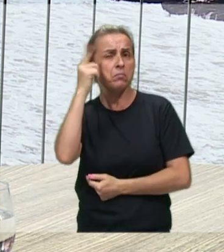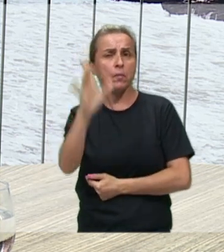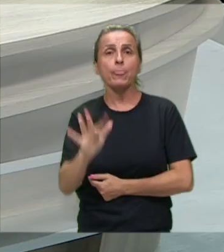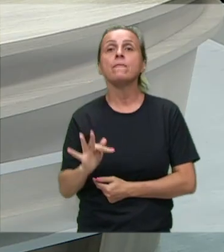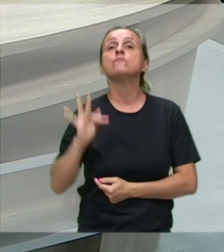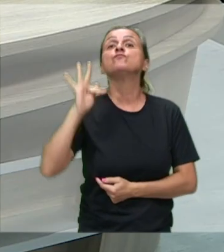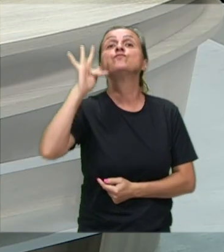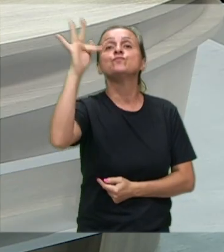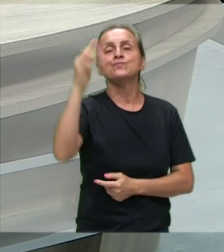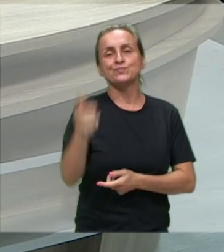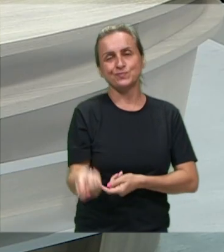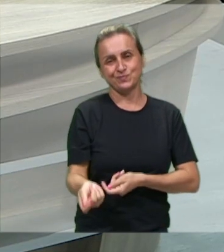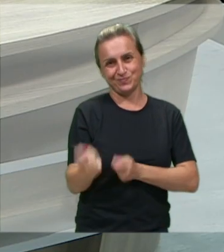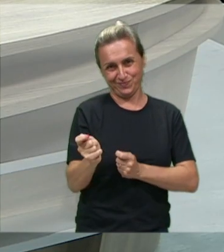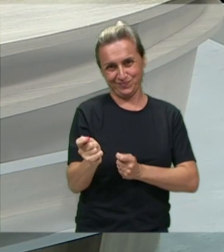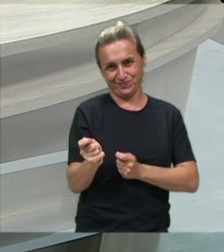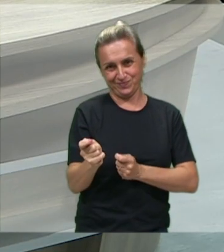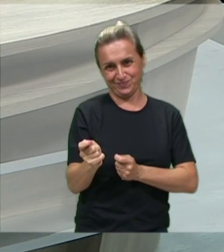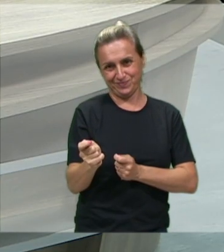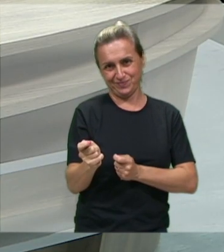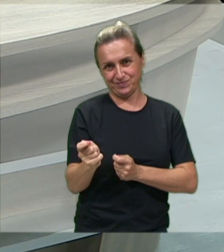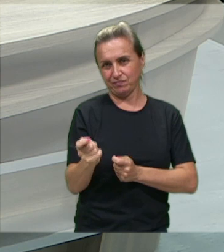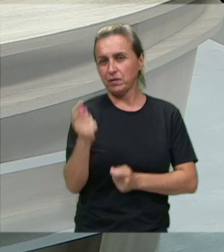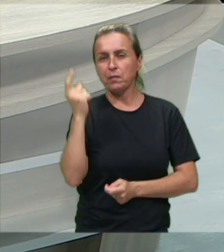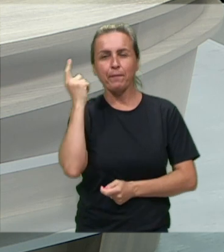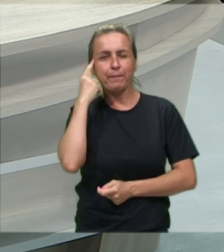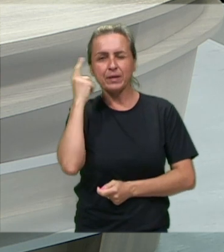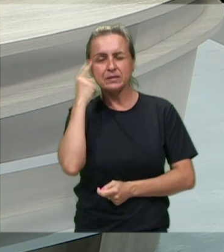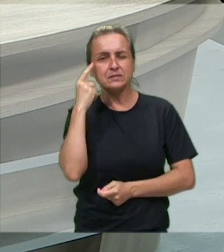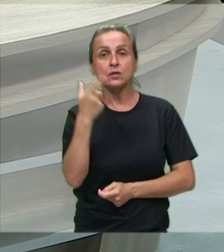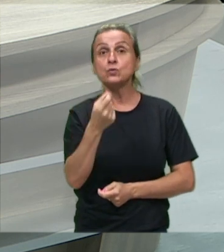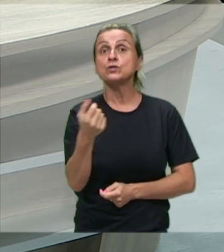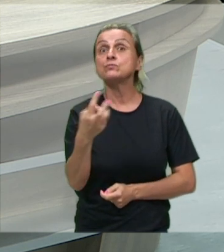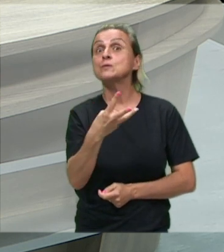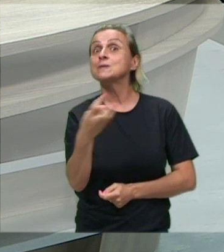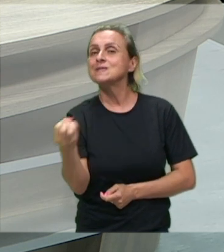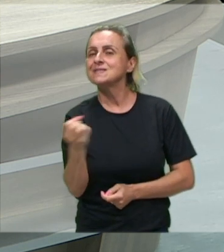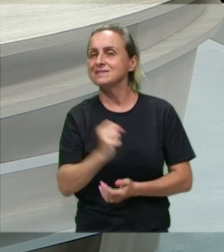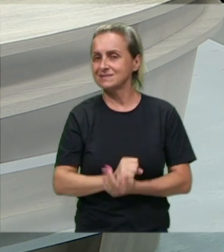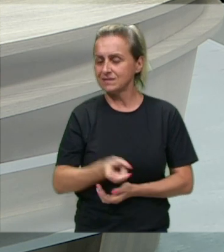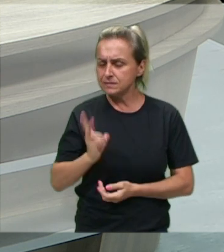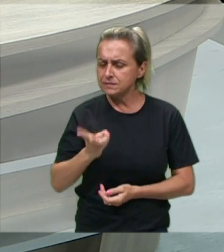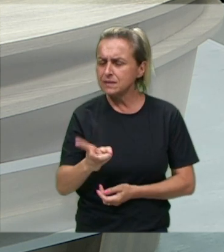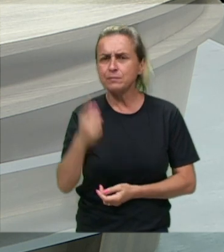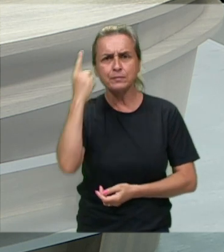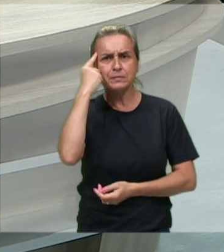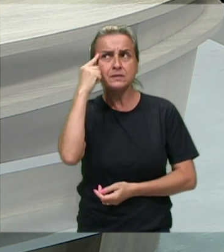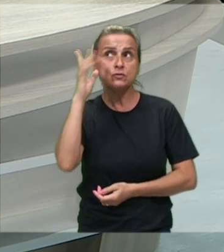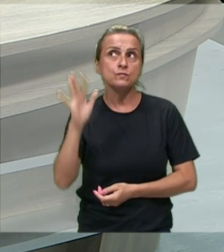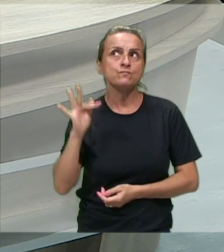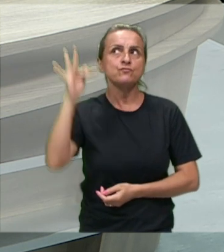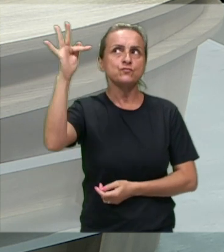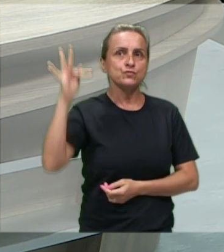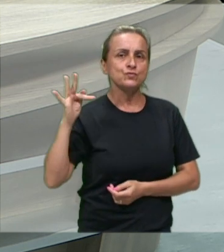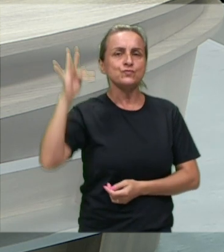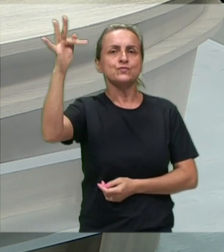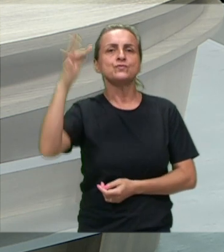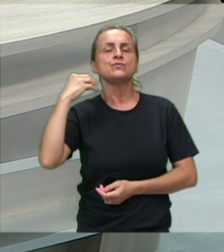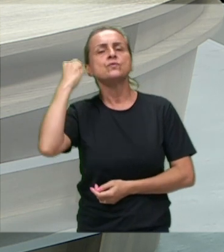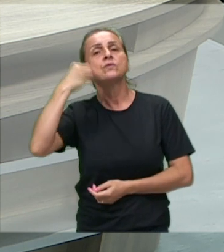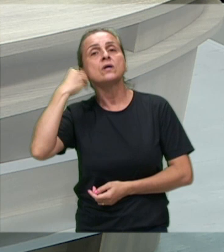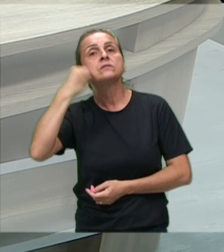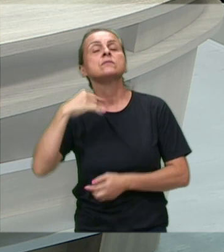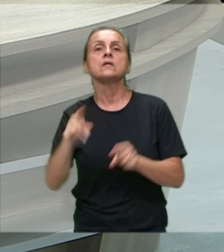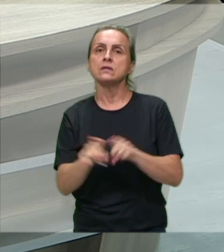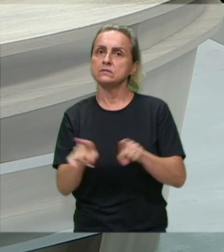Ou seja, nós estamos no 23, pensando na pesca no 2030. Já nosso avanço é sempre pensando lá na frente, né? E a experiência nos galgou